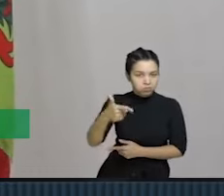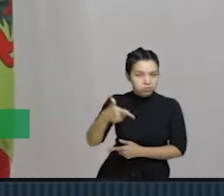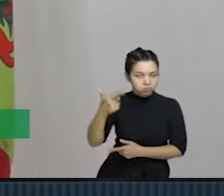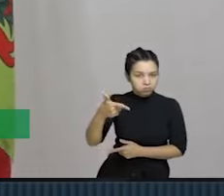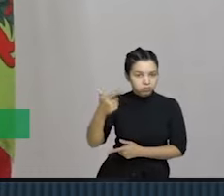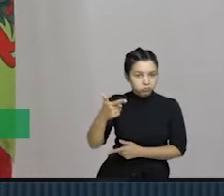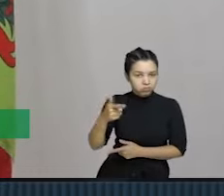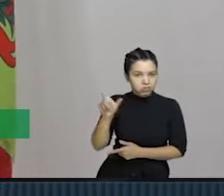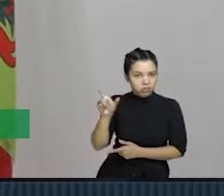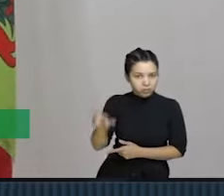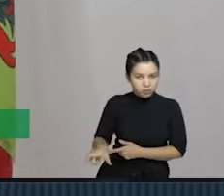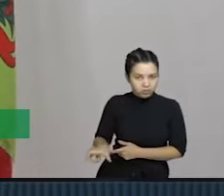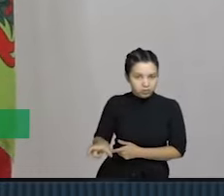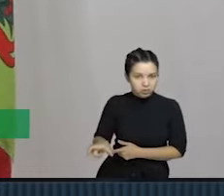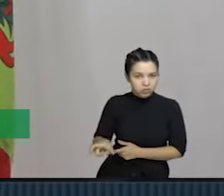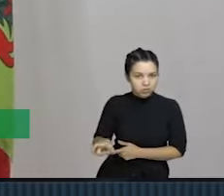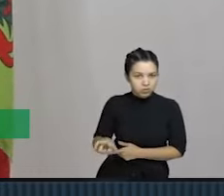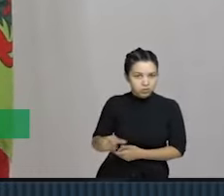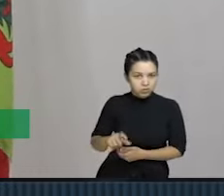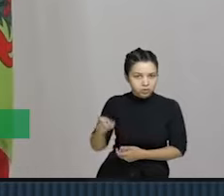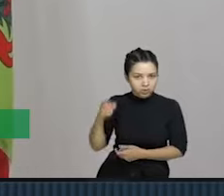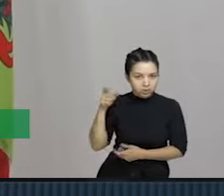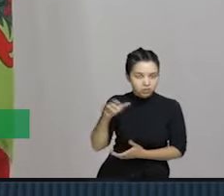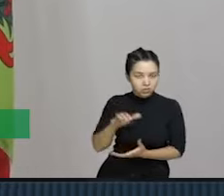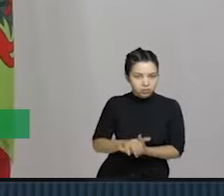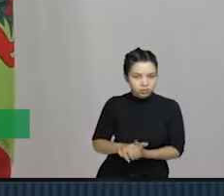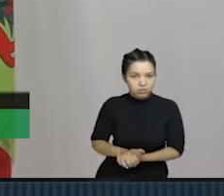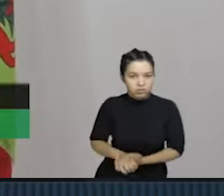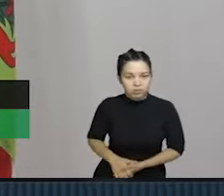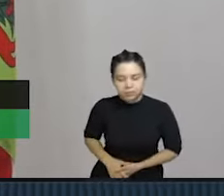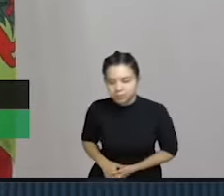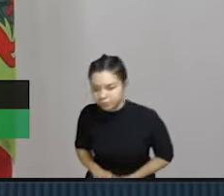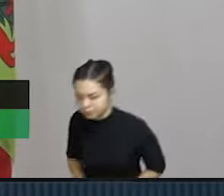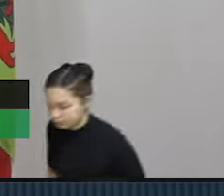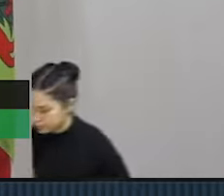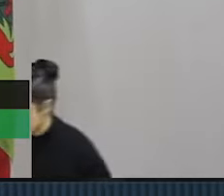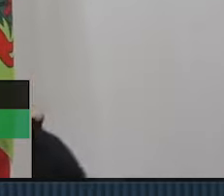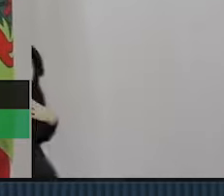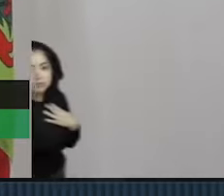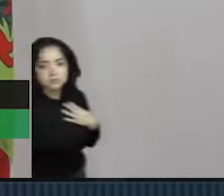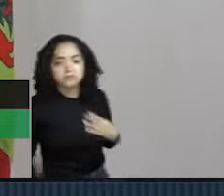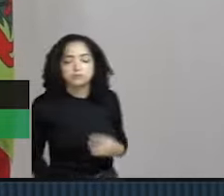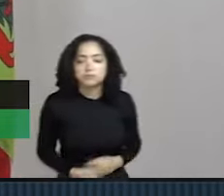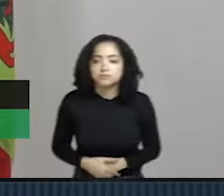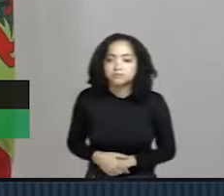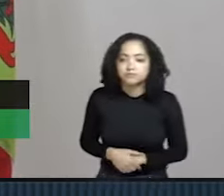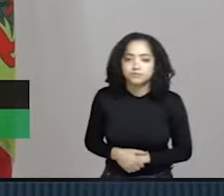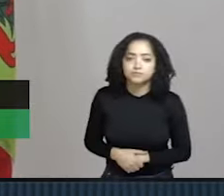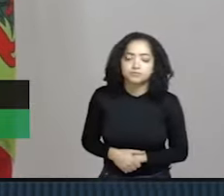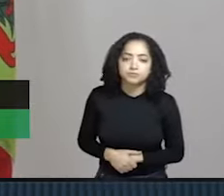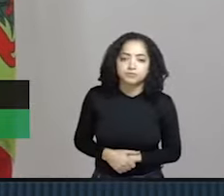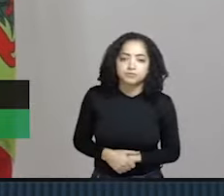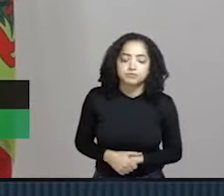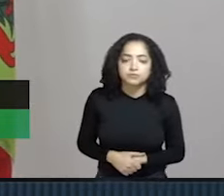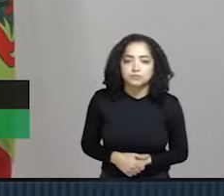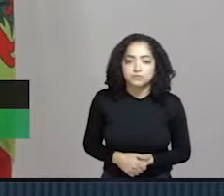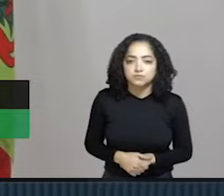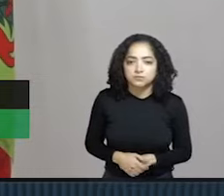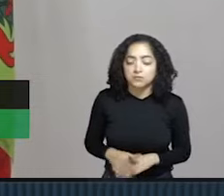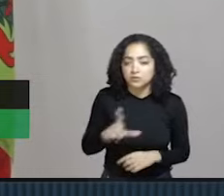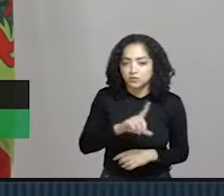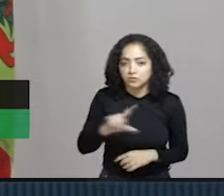pelo seu esposo. E ele foge, e quem encontra a mãe na garagem é o filho de